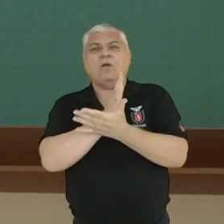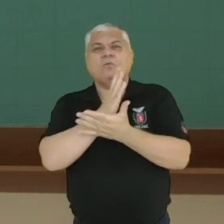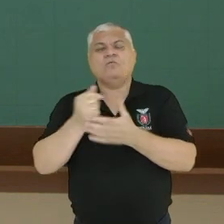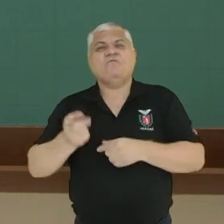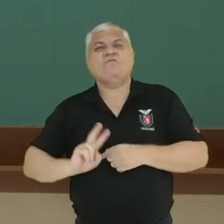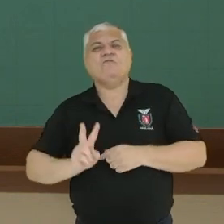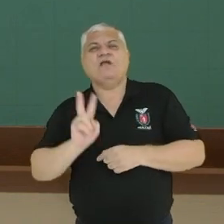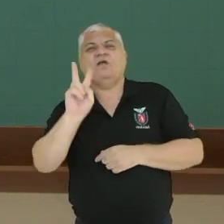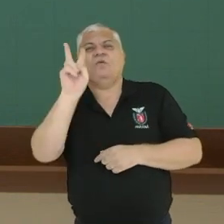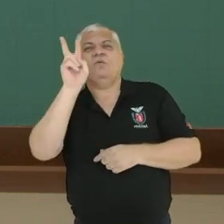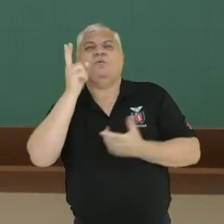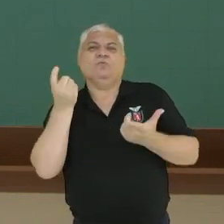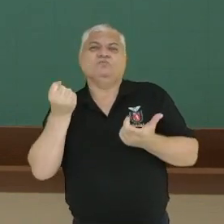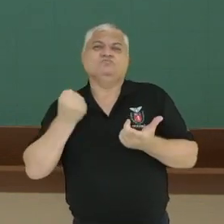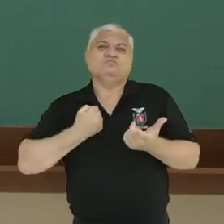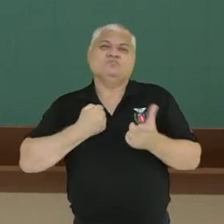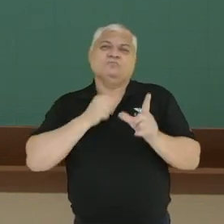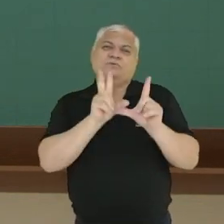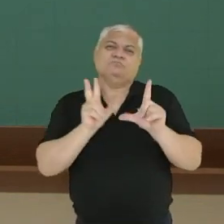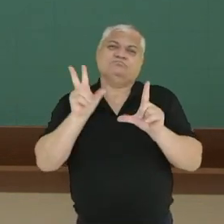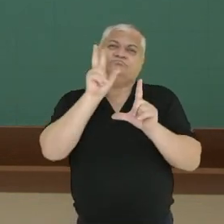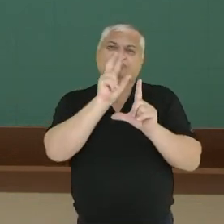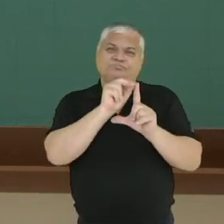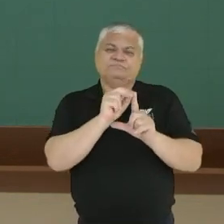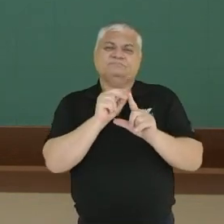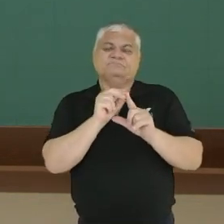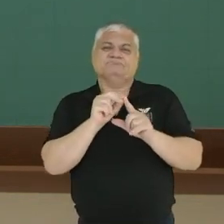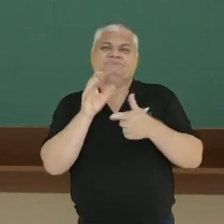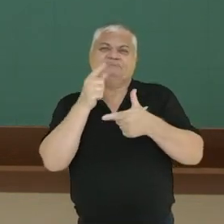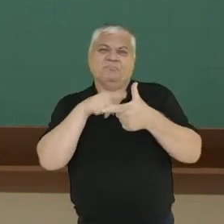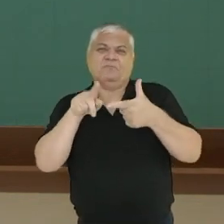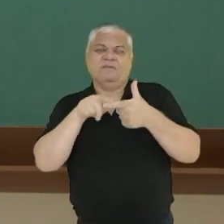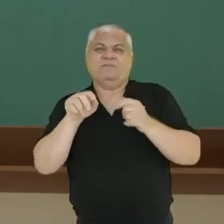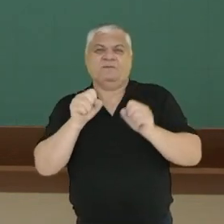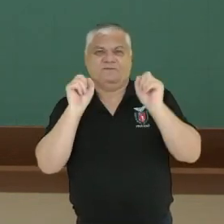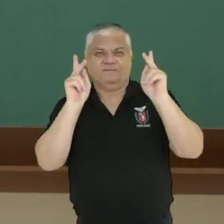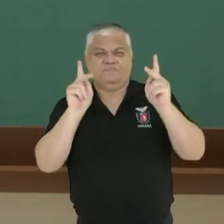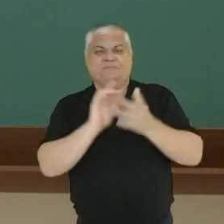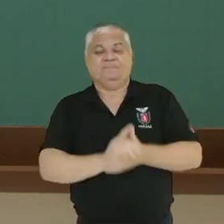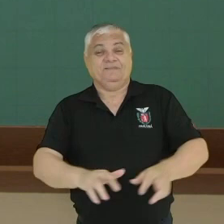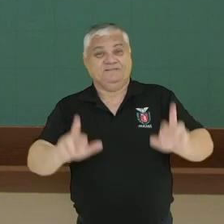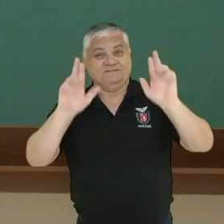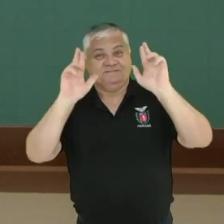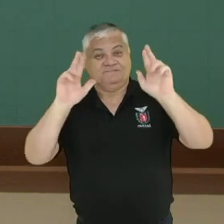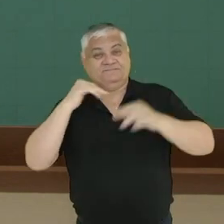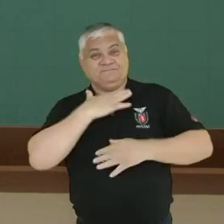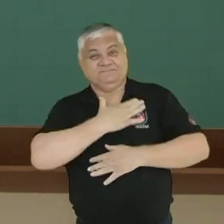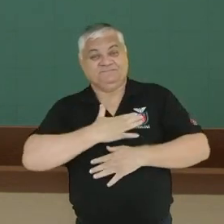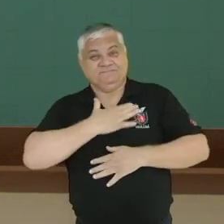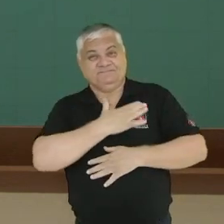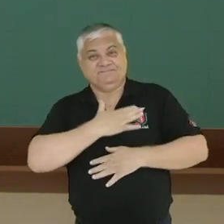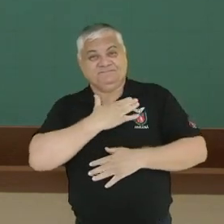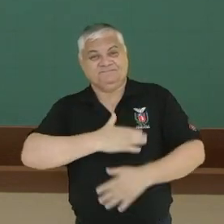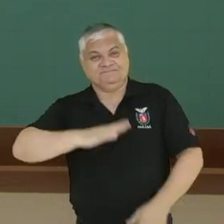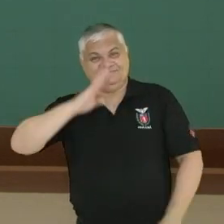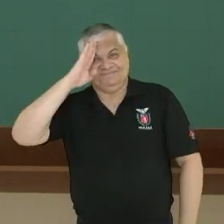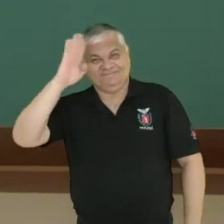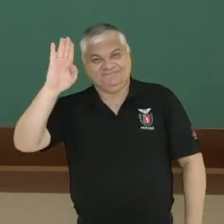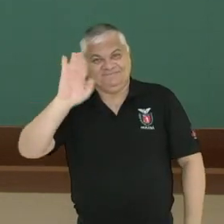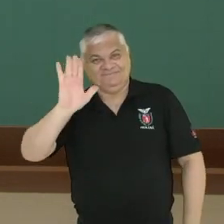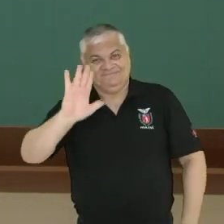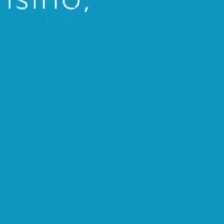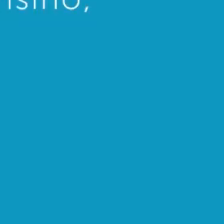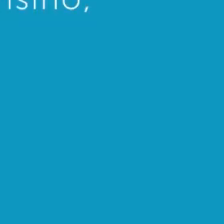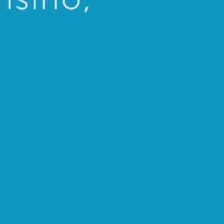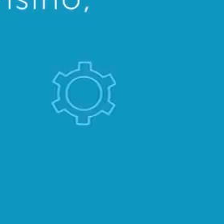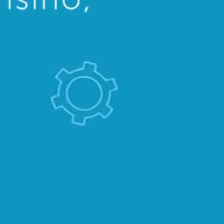valores do logaritmo que são dados para a gente no decorrer do exercício, ok? Espero que vocês tenham gostado e até breve!